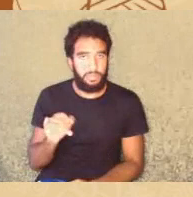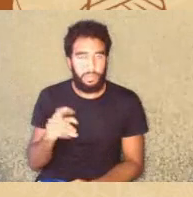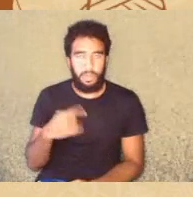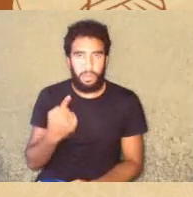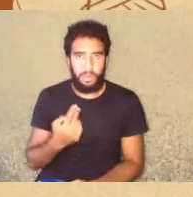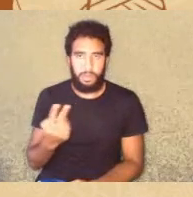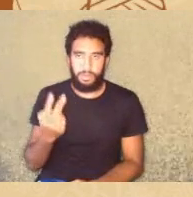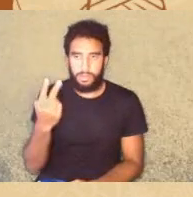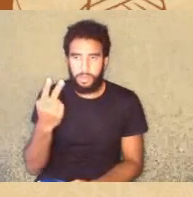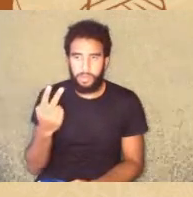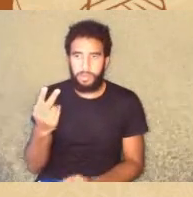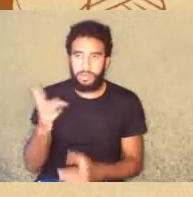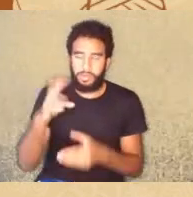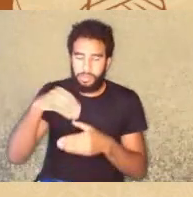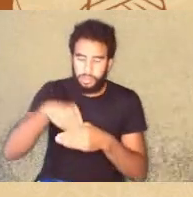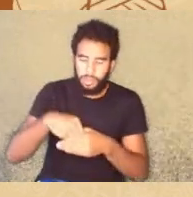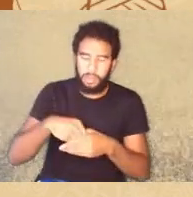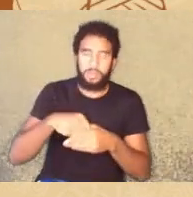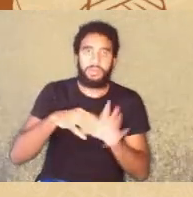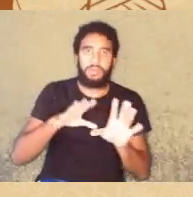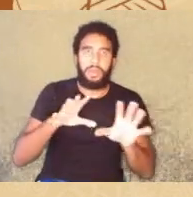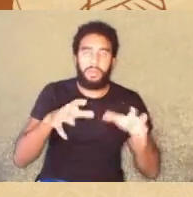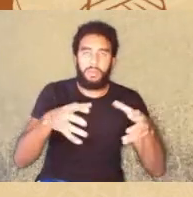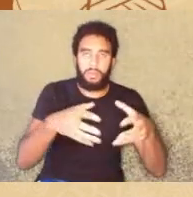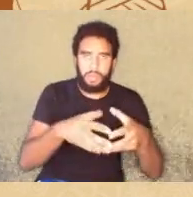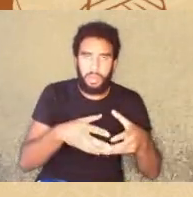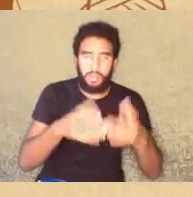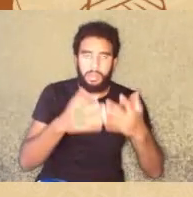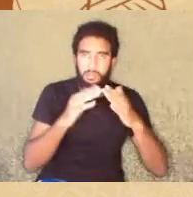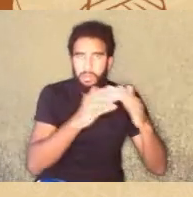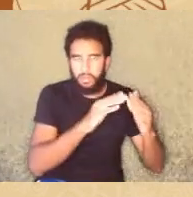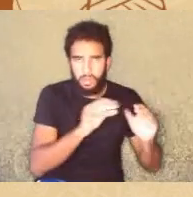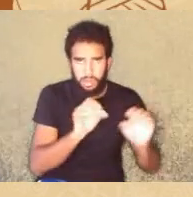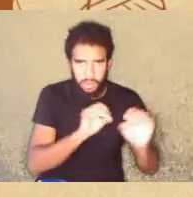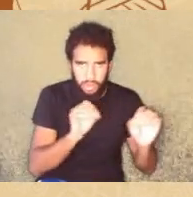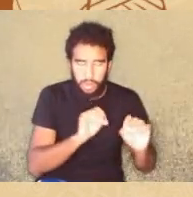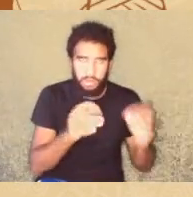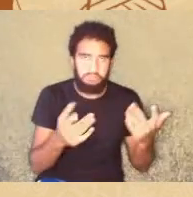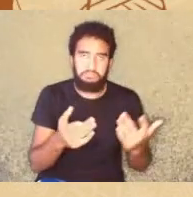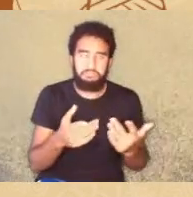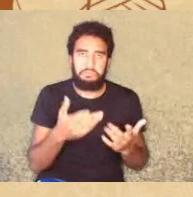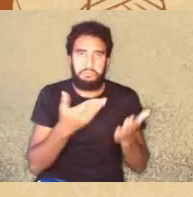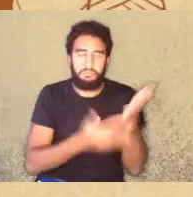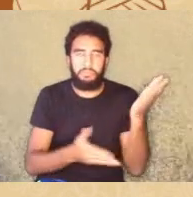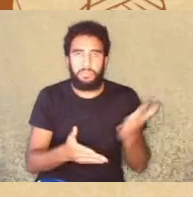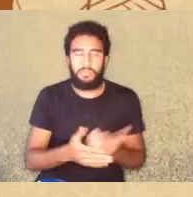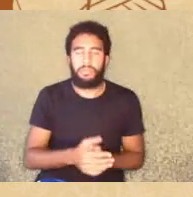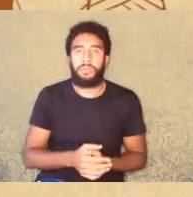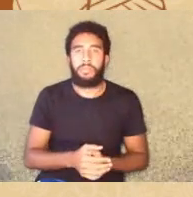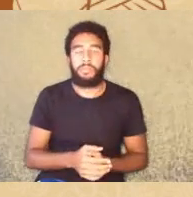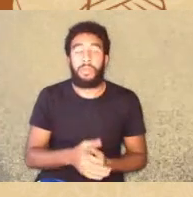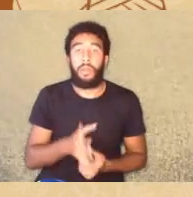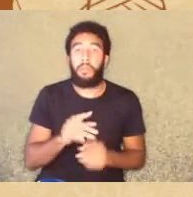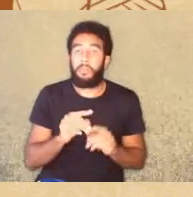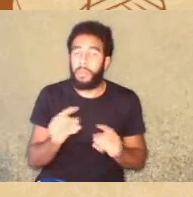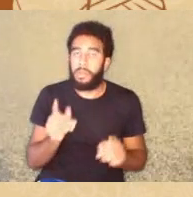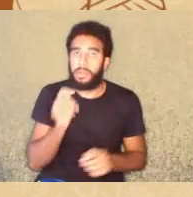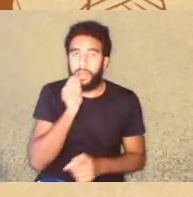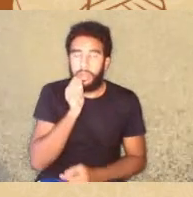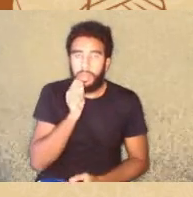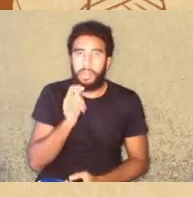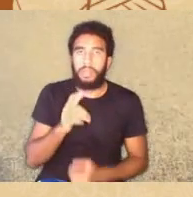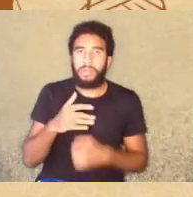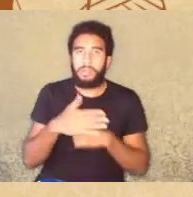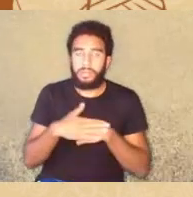na comunidade, na periferia, a gente não produz isso. Então, a gente até oferta mais serviço hoje, mas a gente ainda tem muito pouco acesso de negros